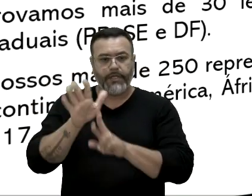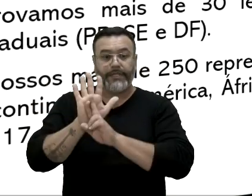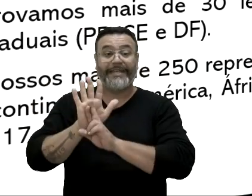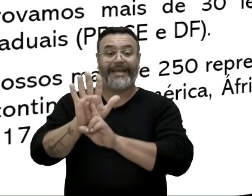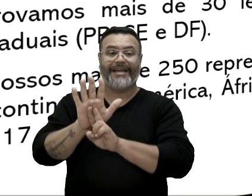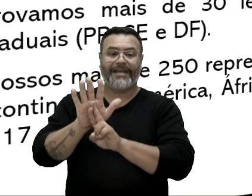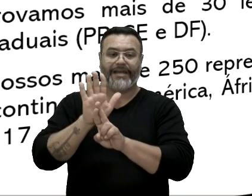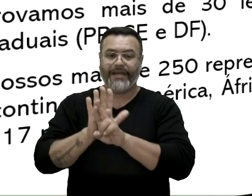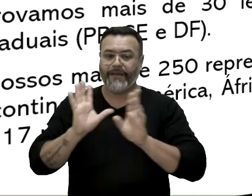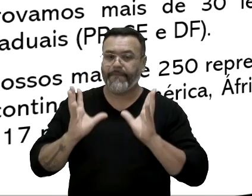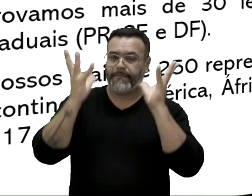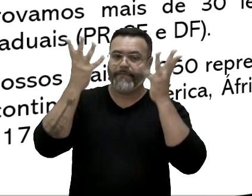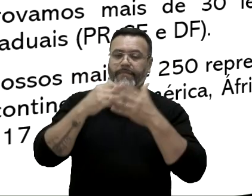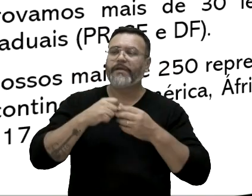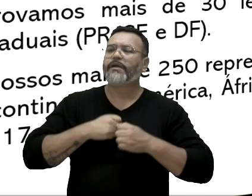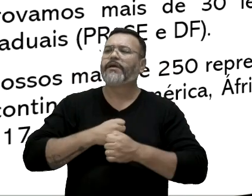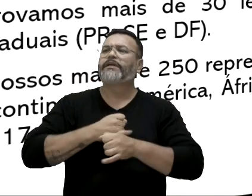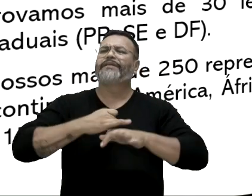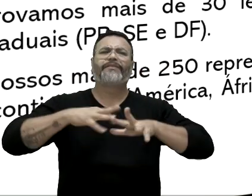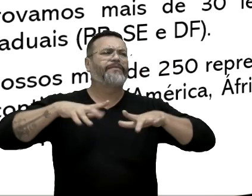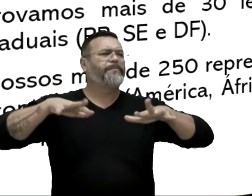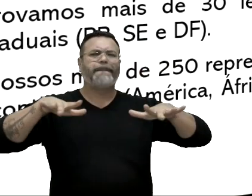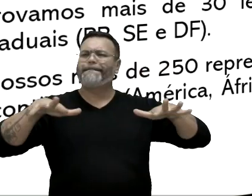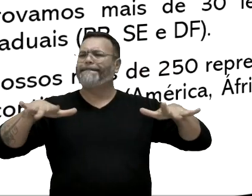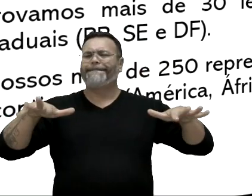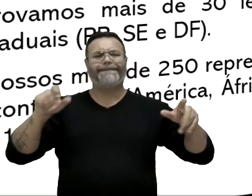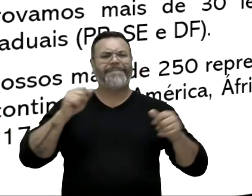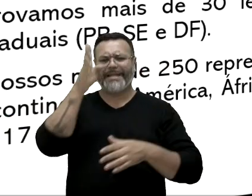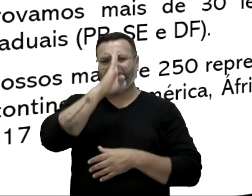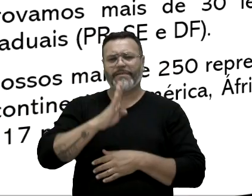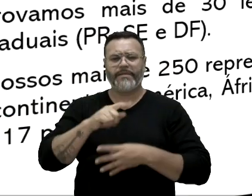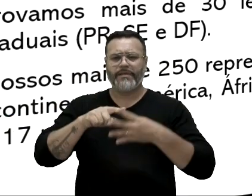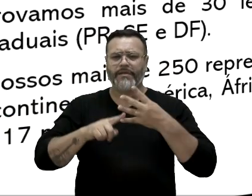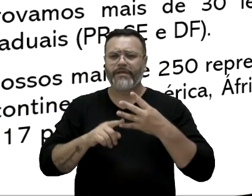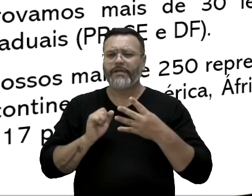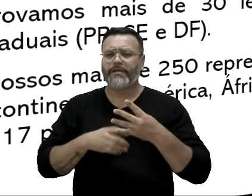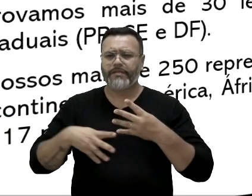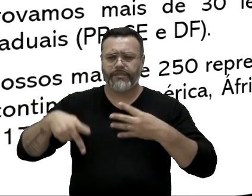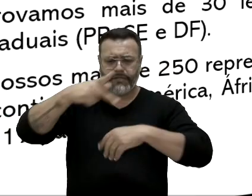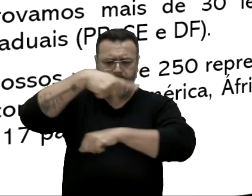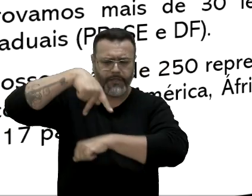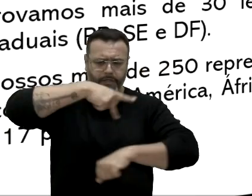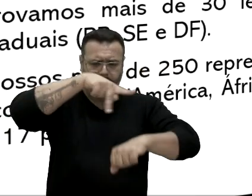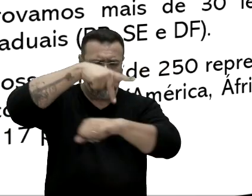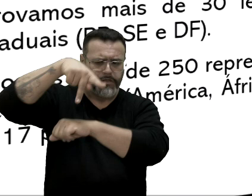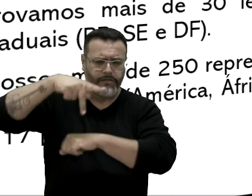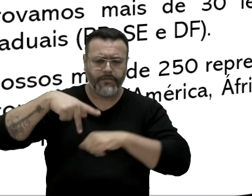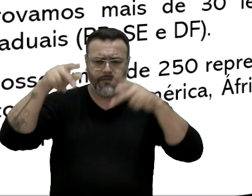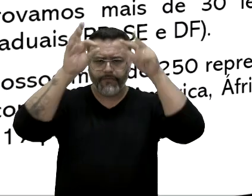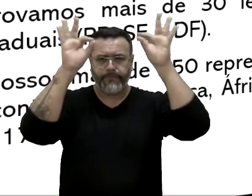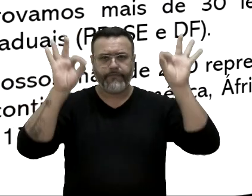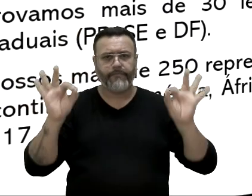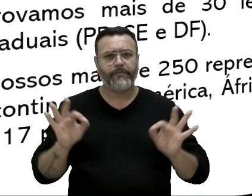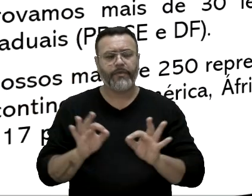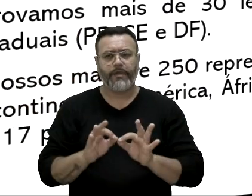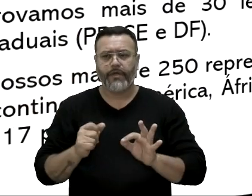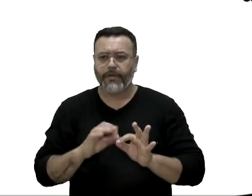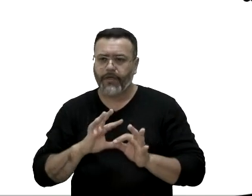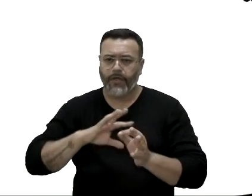representantes espalhadas pelo Brasil e nos 4 continentes, sendo 17 países compondo essa campanha.